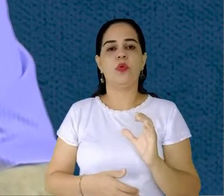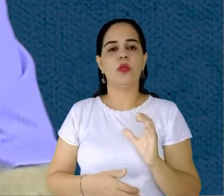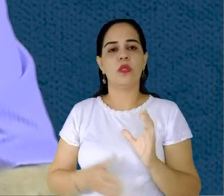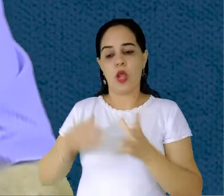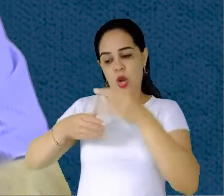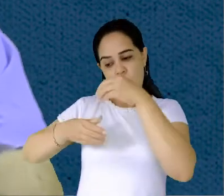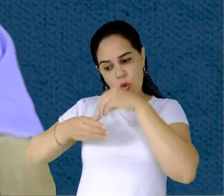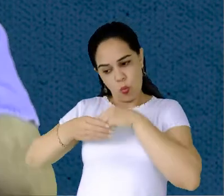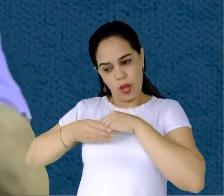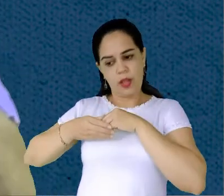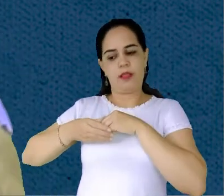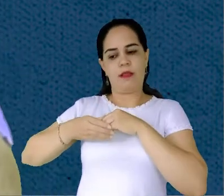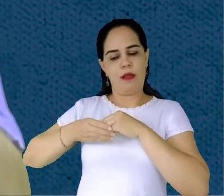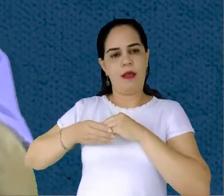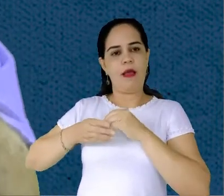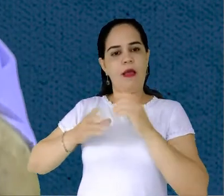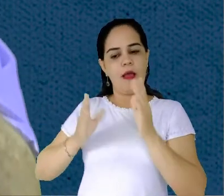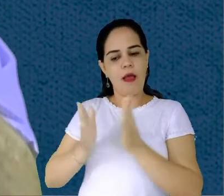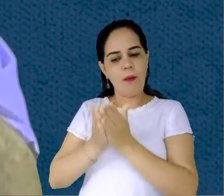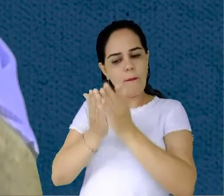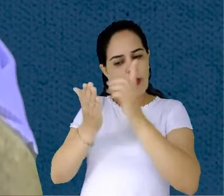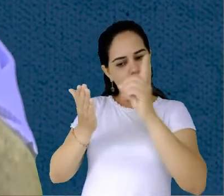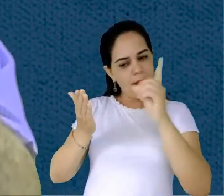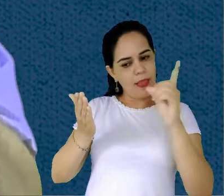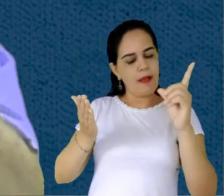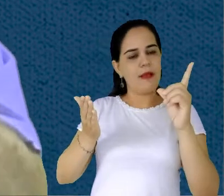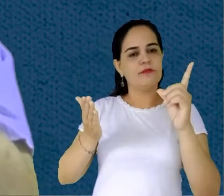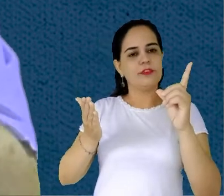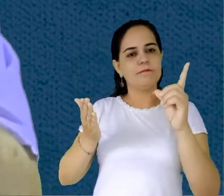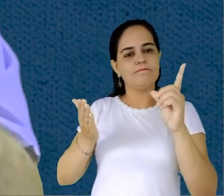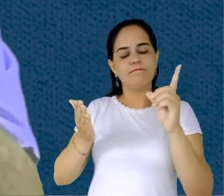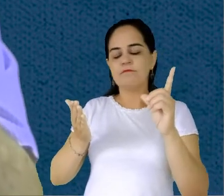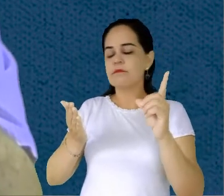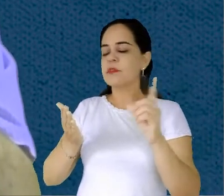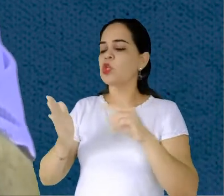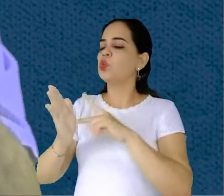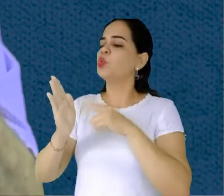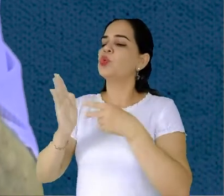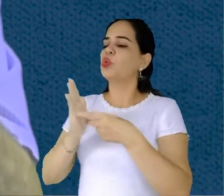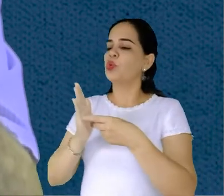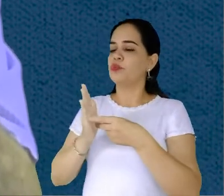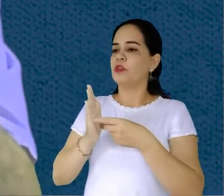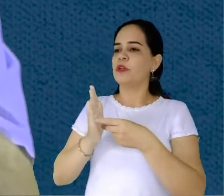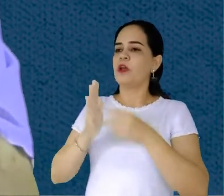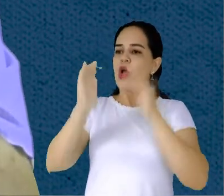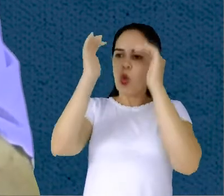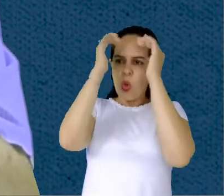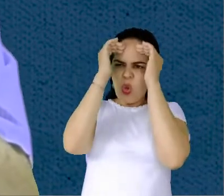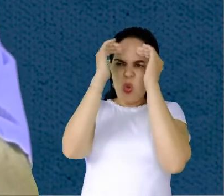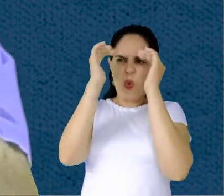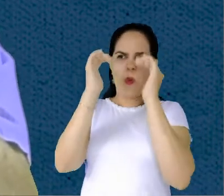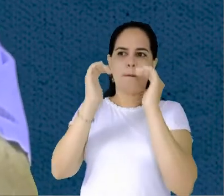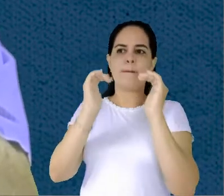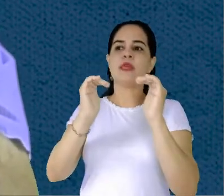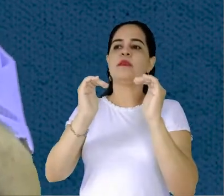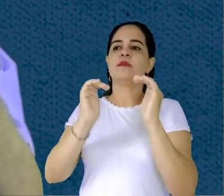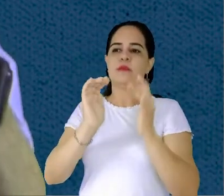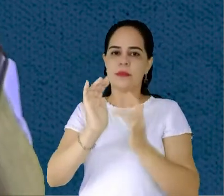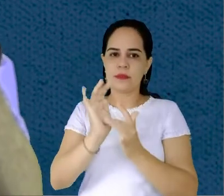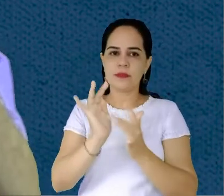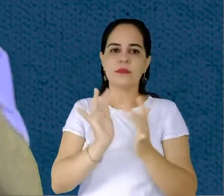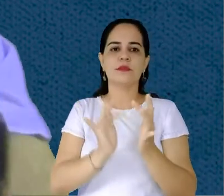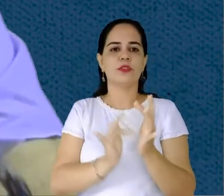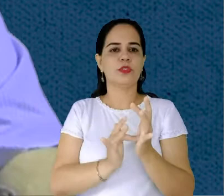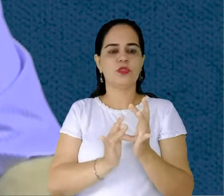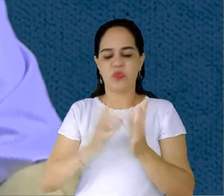e cumprir. Aqui guardar tem o sentido de cumprir, tá? Cumprir a palavra, obedecer à palavra. Esse é o